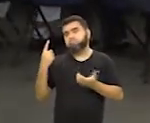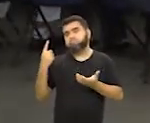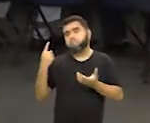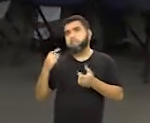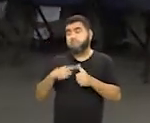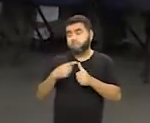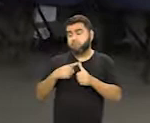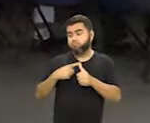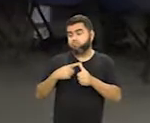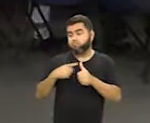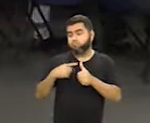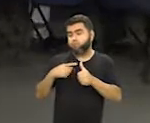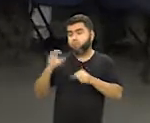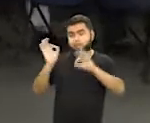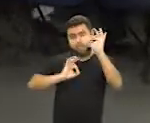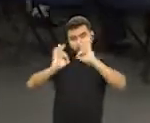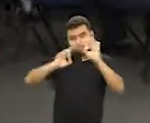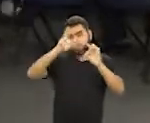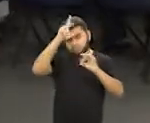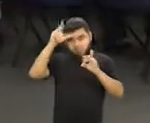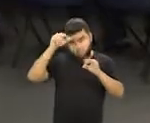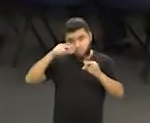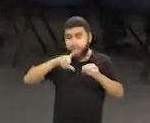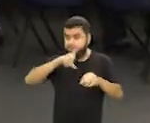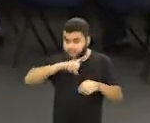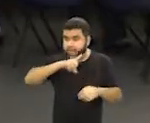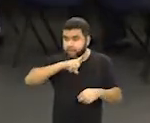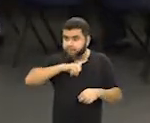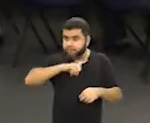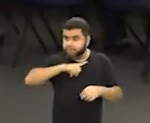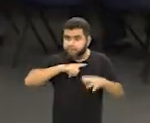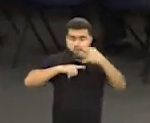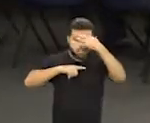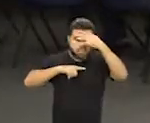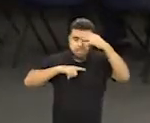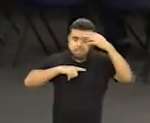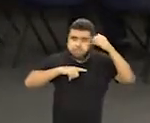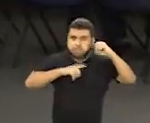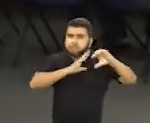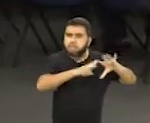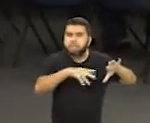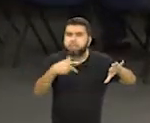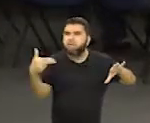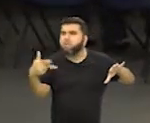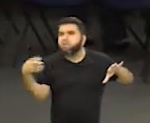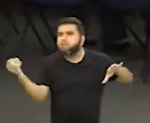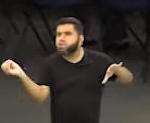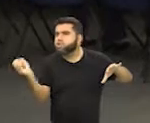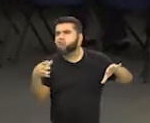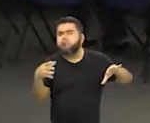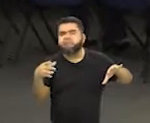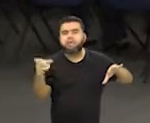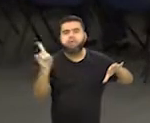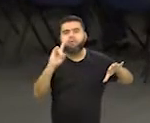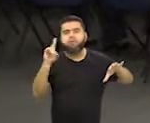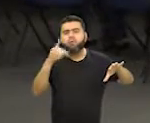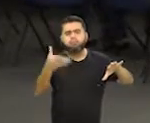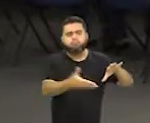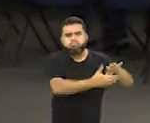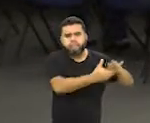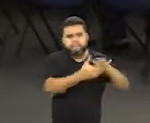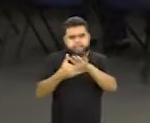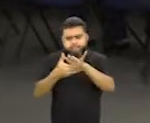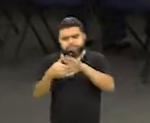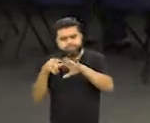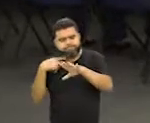que é o plano municipal, ele existe. Né? Então não está esquecendo que vamos criar algo novo. Não, vamos colocar